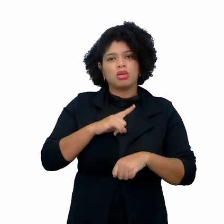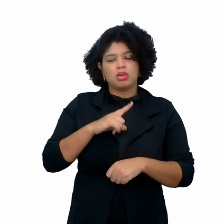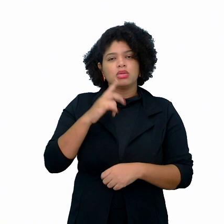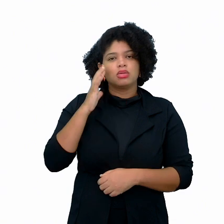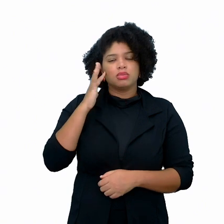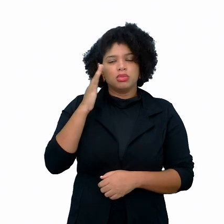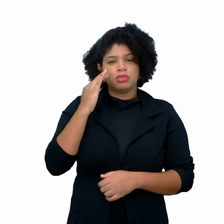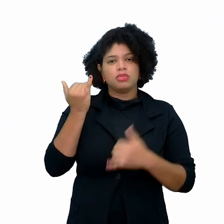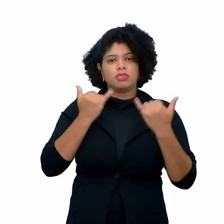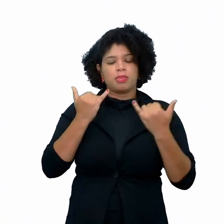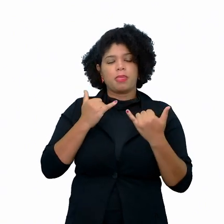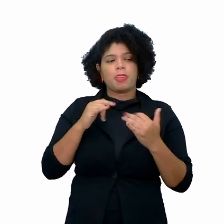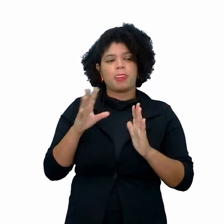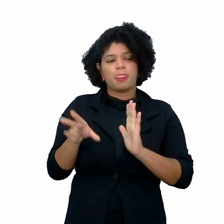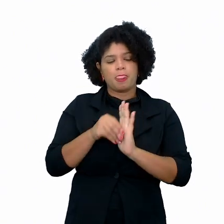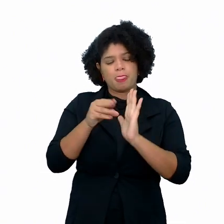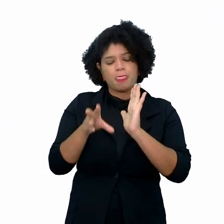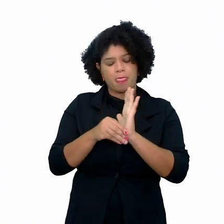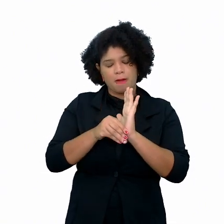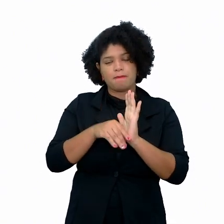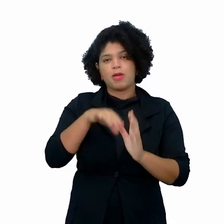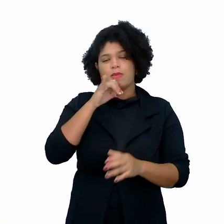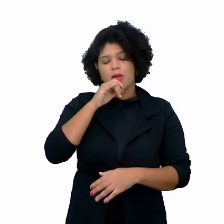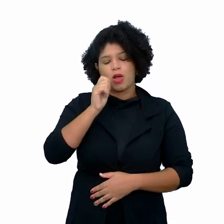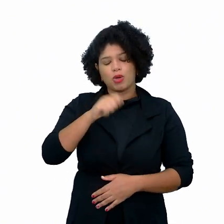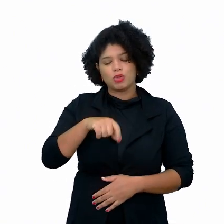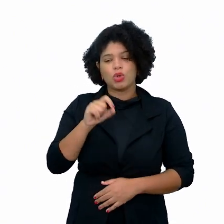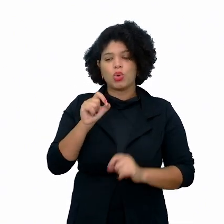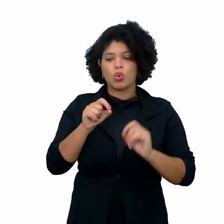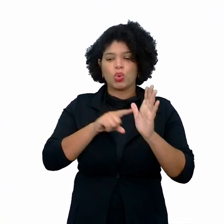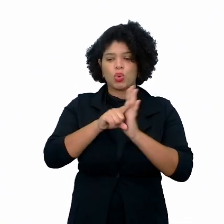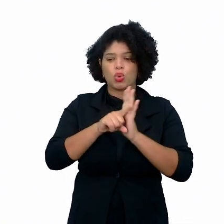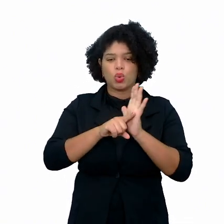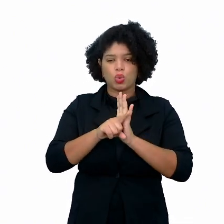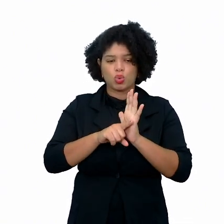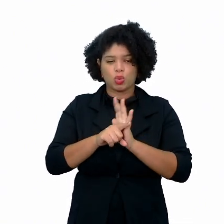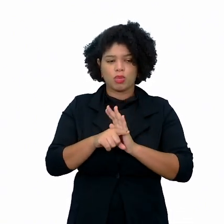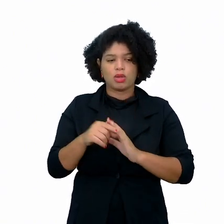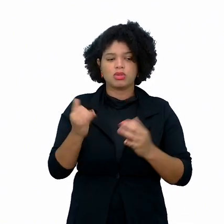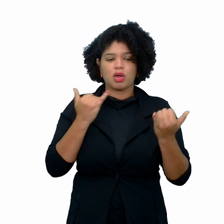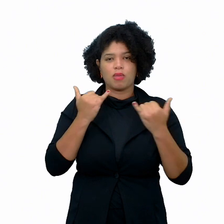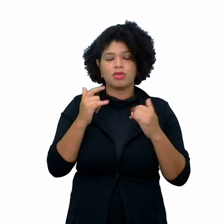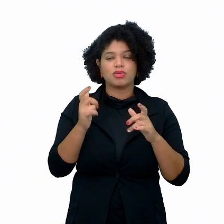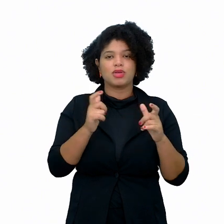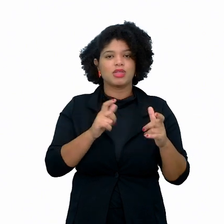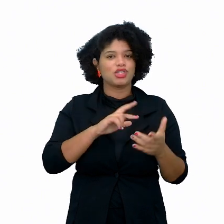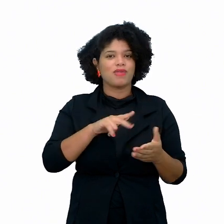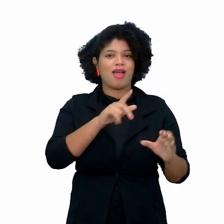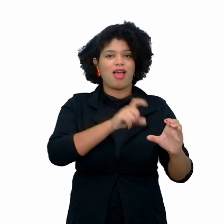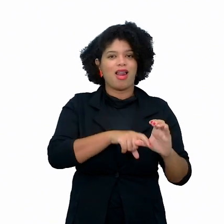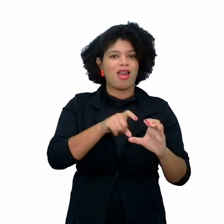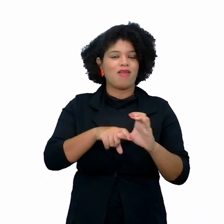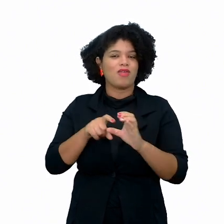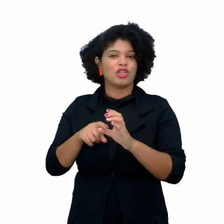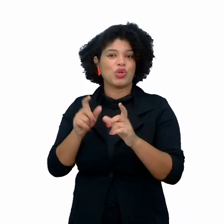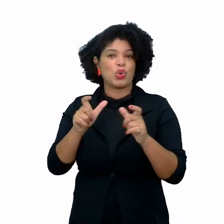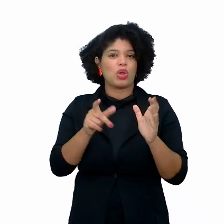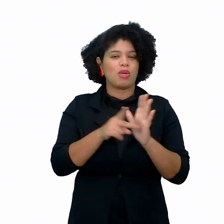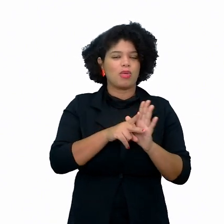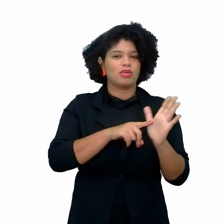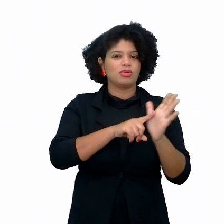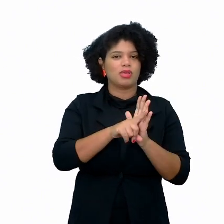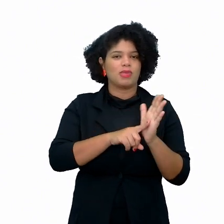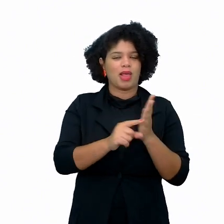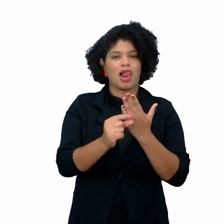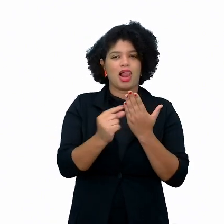essas informações, podendo, inclusive, buscar informações em mais de uma fonte. Eu acho que isso é importante a